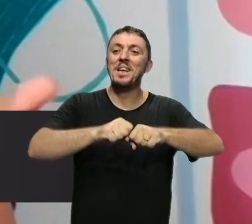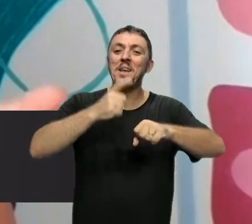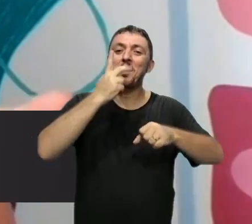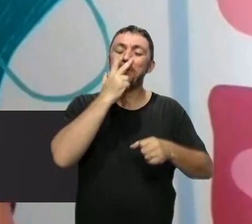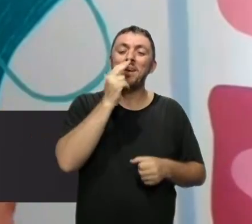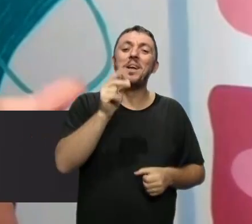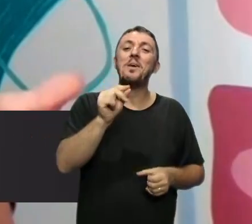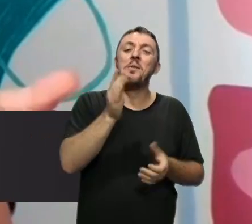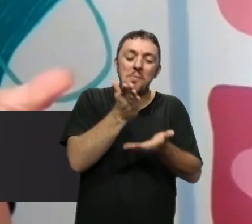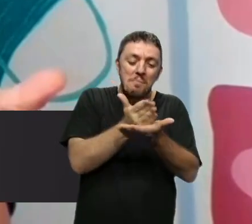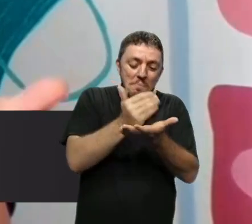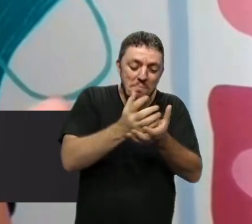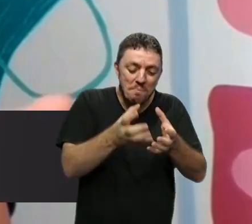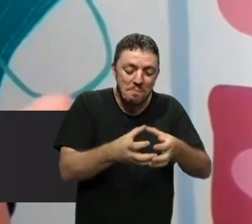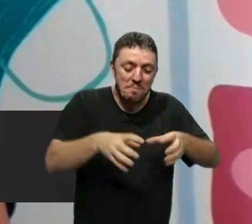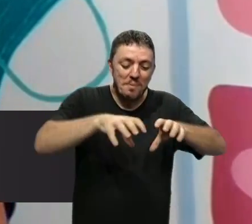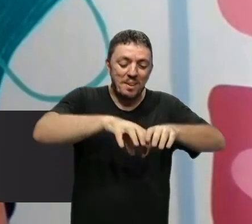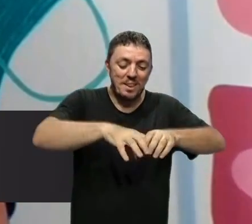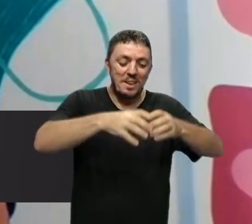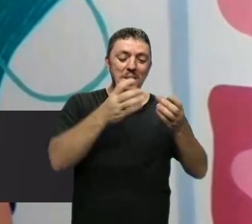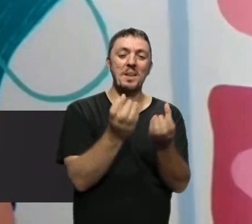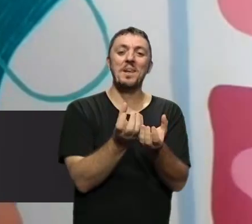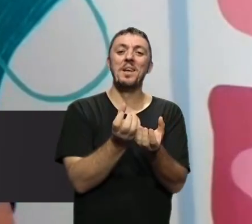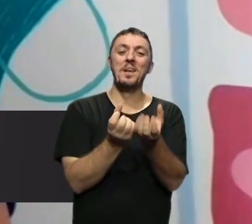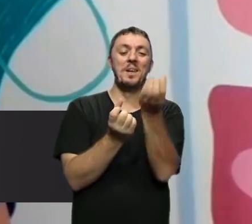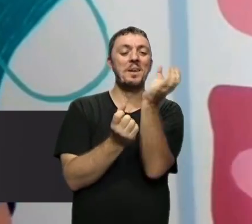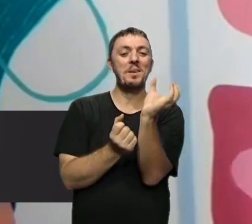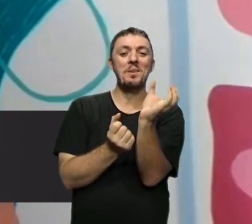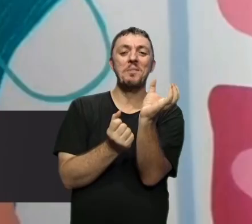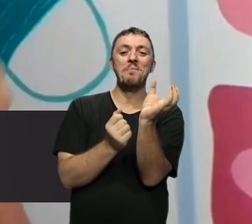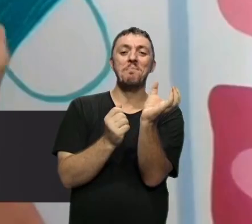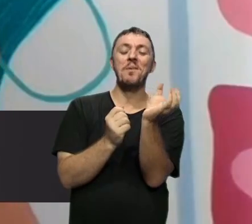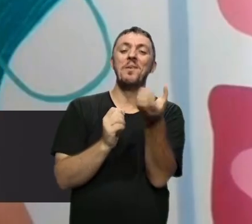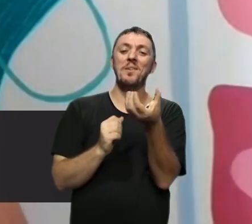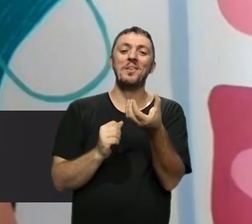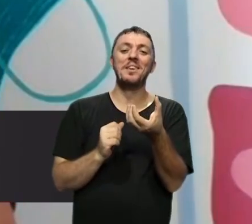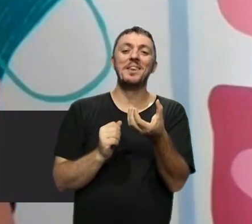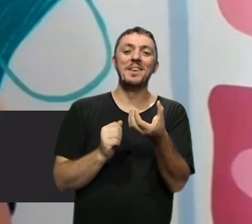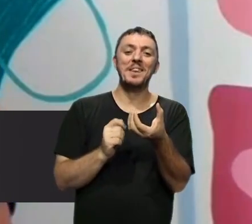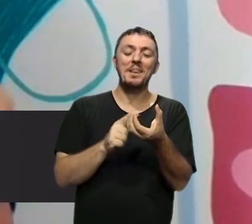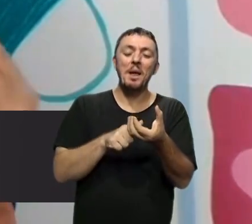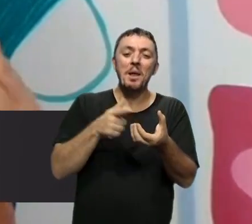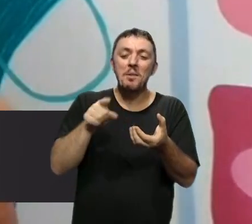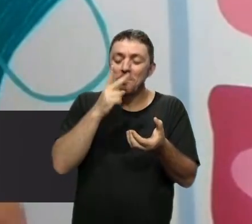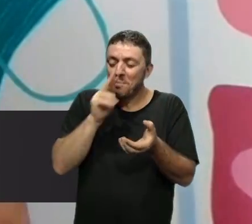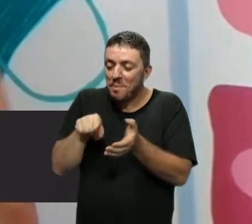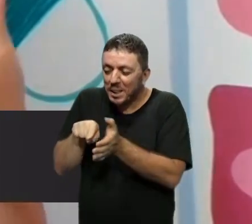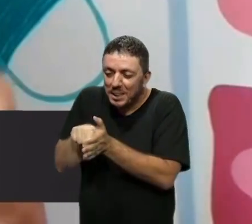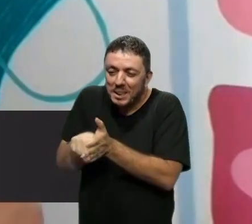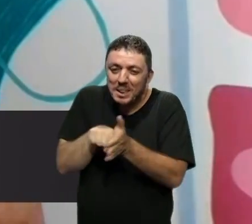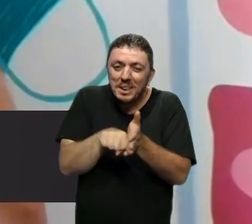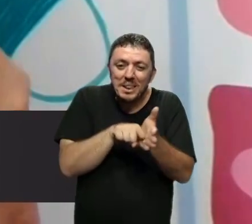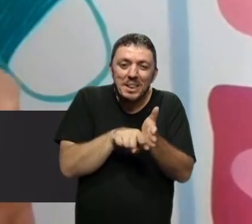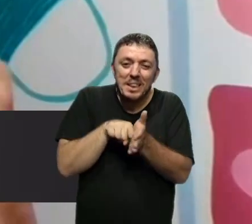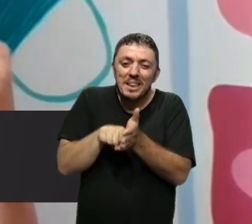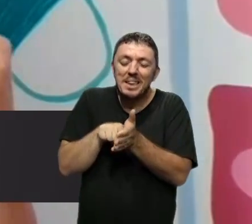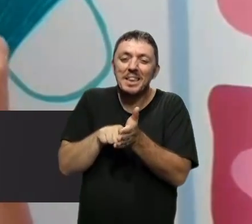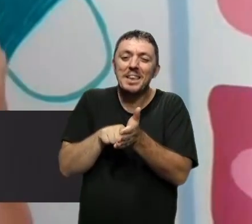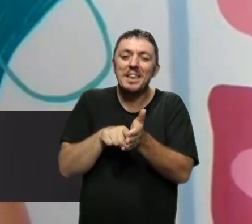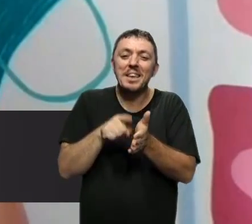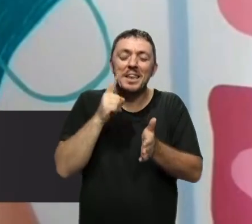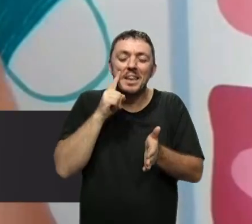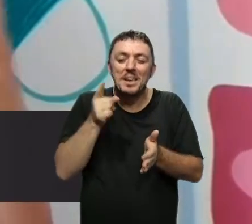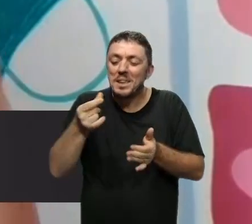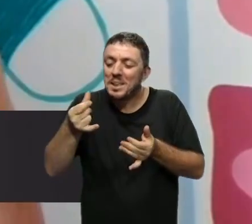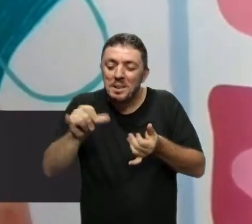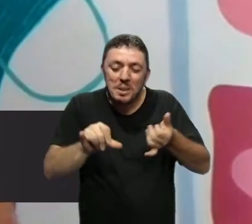bolo, ela conseguir tirar e o bolinho ficar de pé sem cair. Então, isso é uma pesquisa, gente, física, química, né?